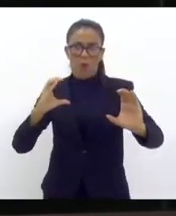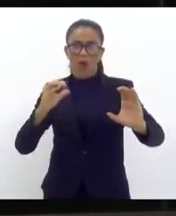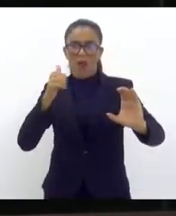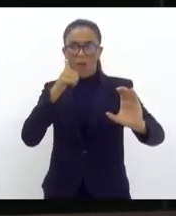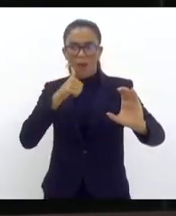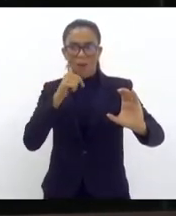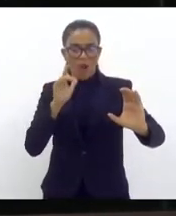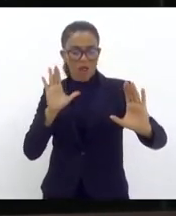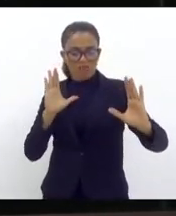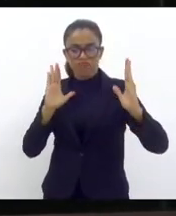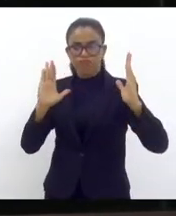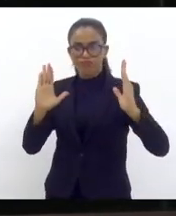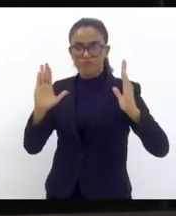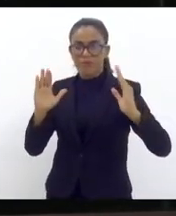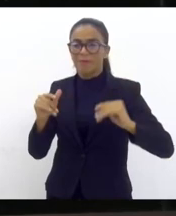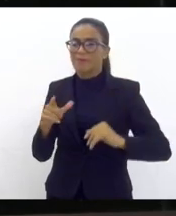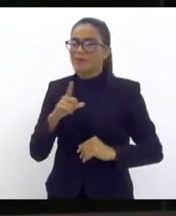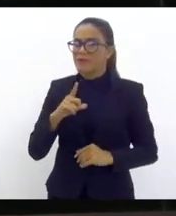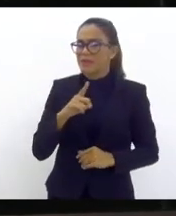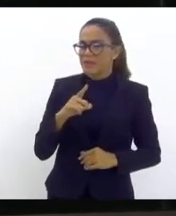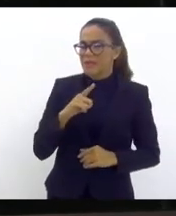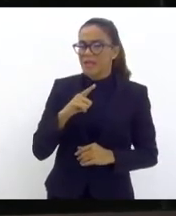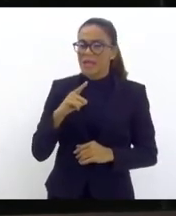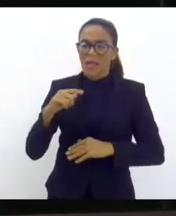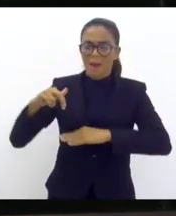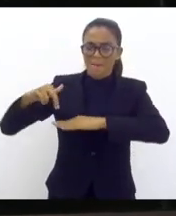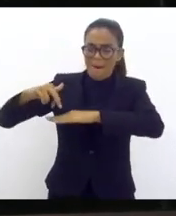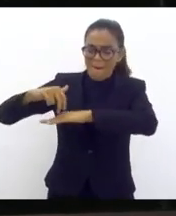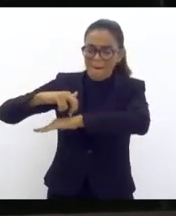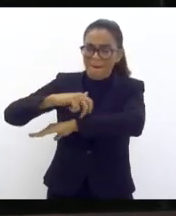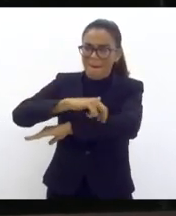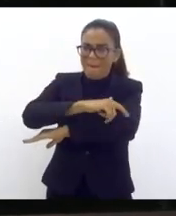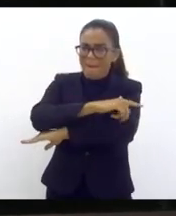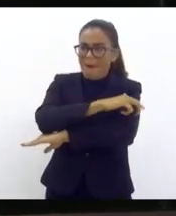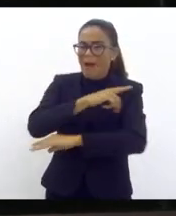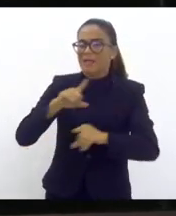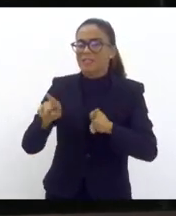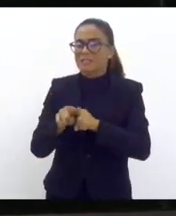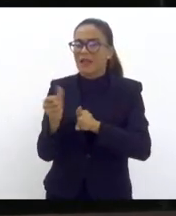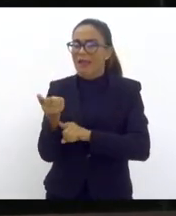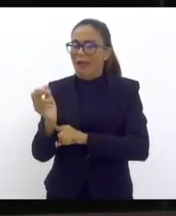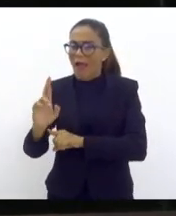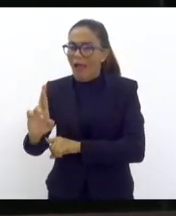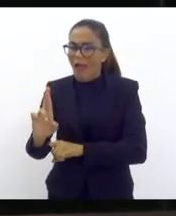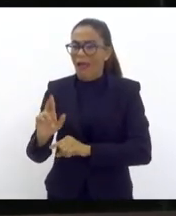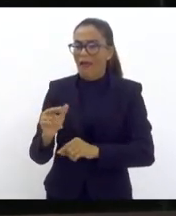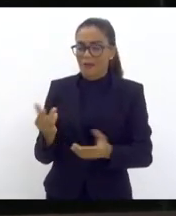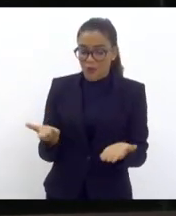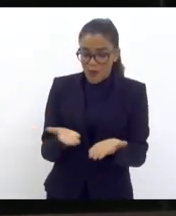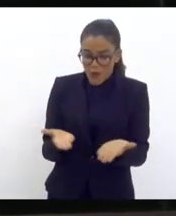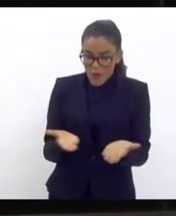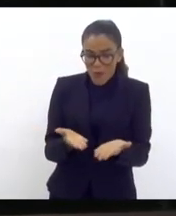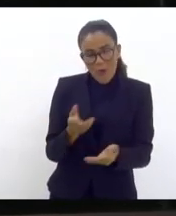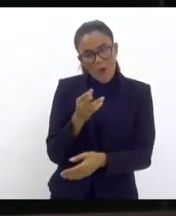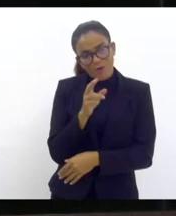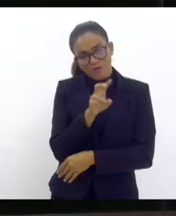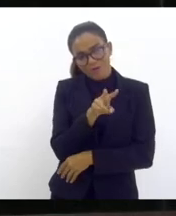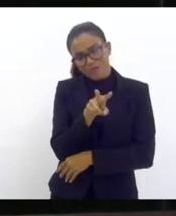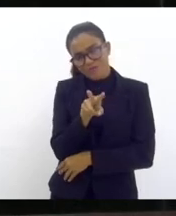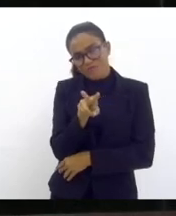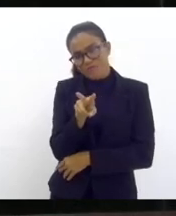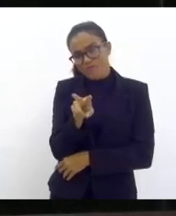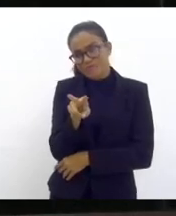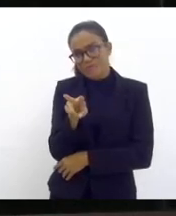cobertura nas plataformas Segurança Pública ar condicionado e hoje a gente enxerga